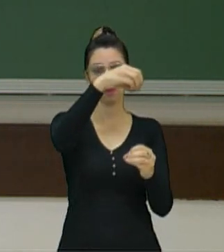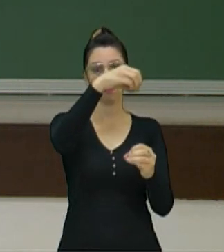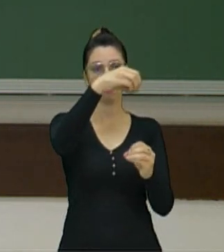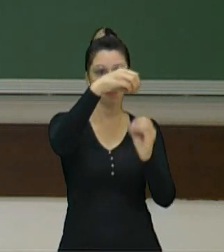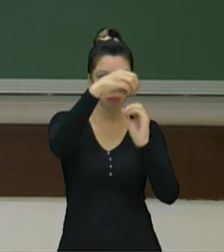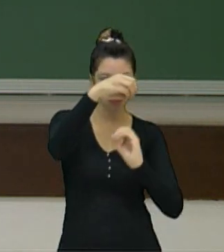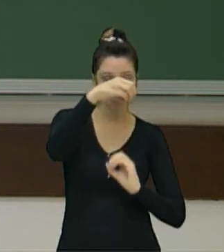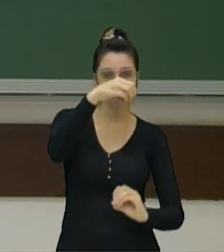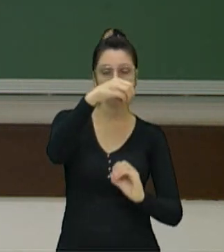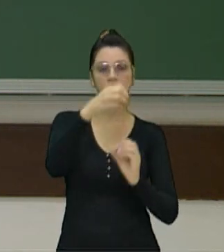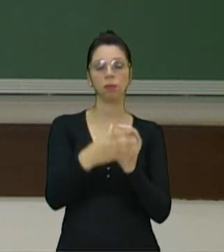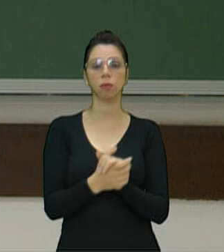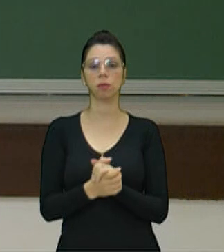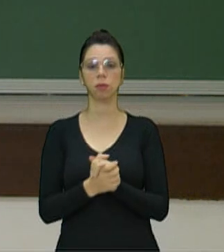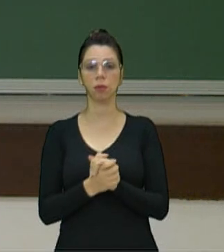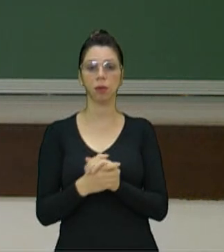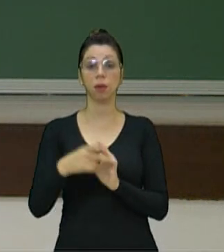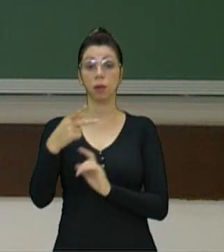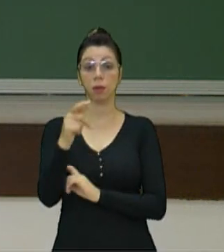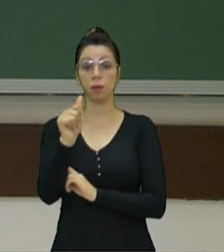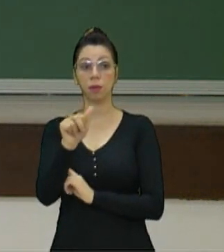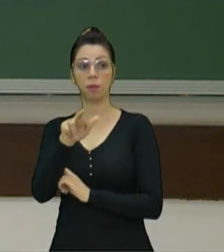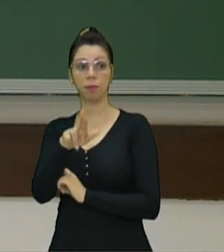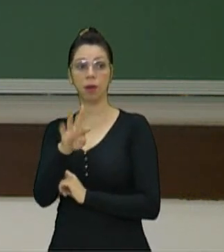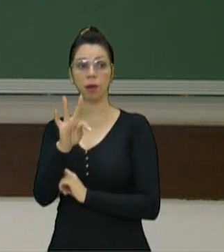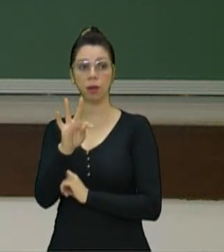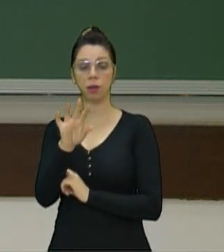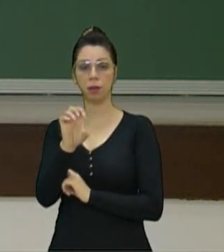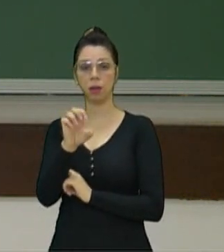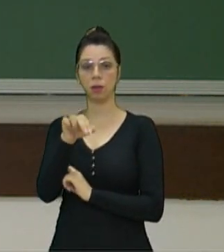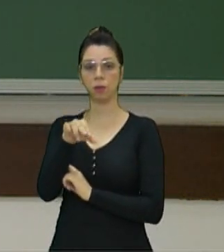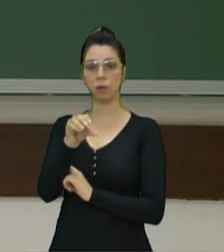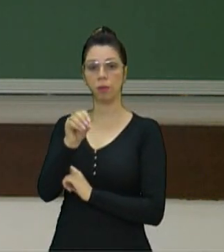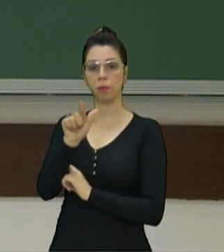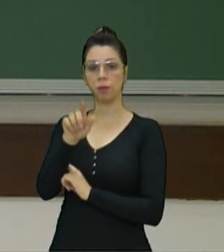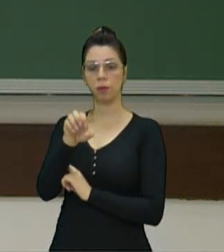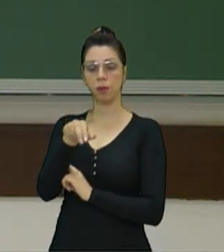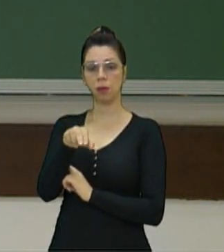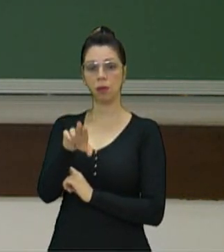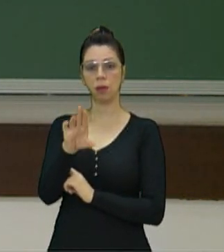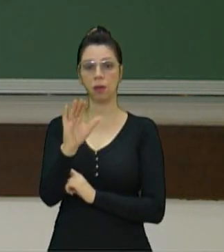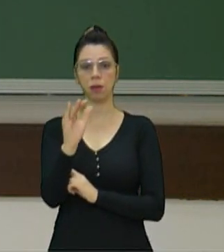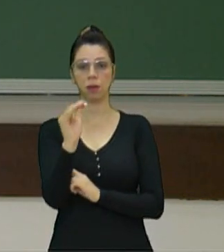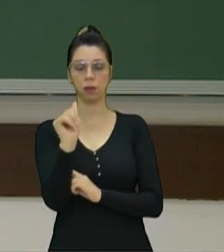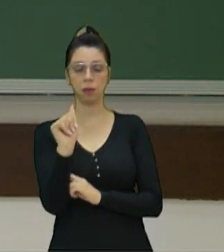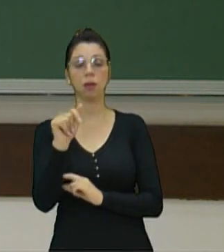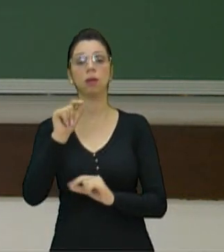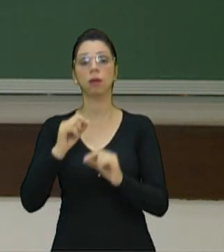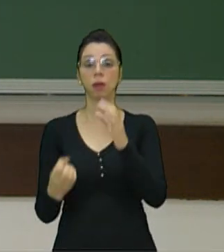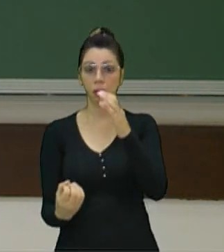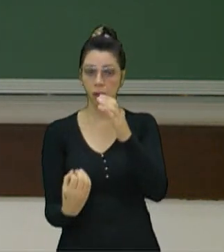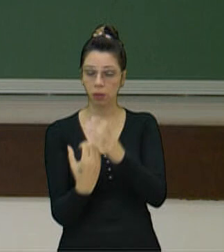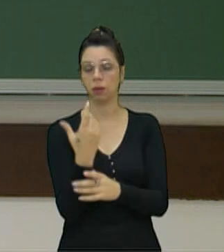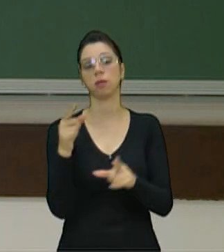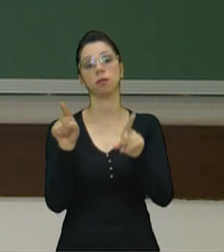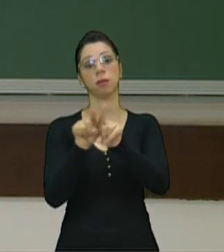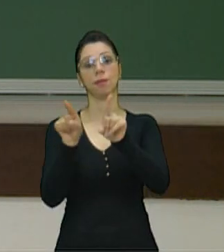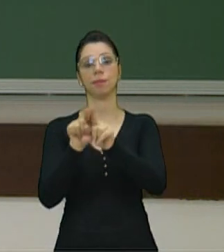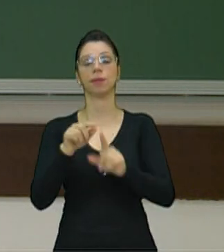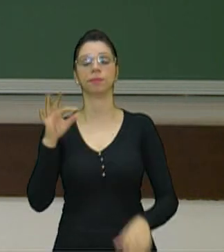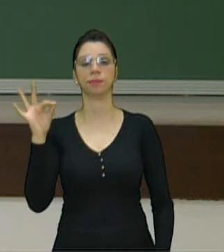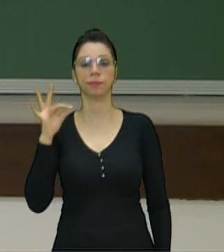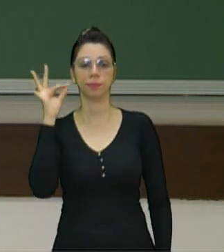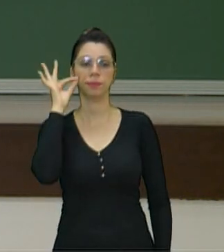partenogênese, onde a partir do próprio óvulo vai se desenvolver um organismo inteiro, que vai dar origem aos zangões. Portanto,